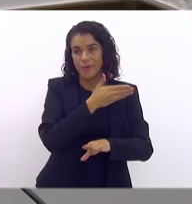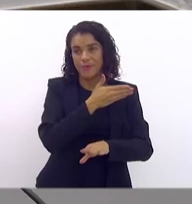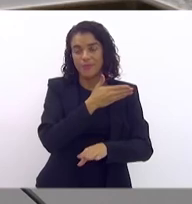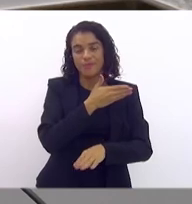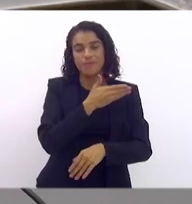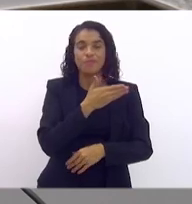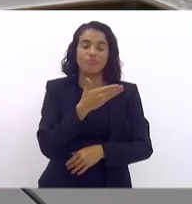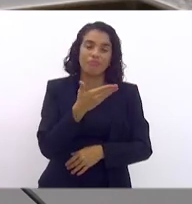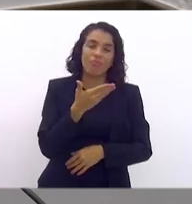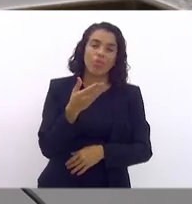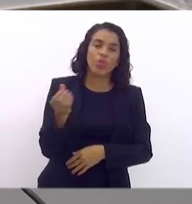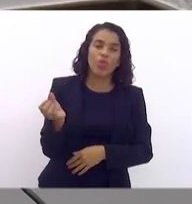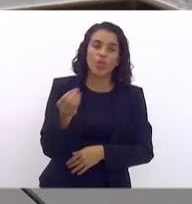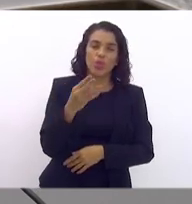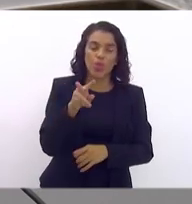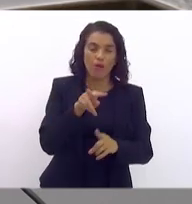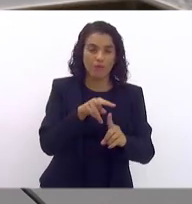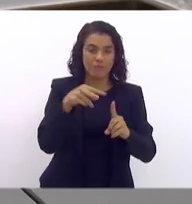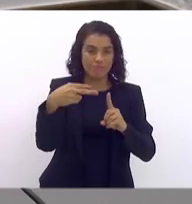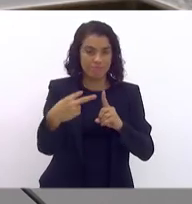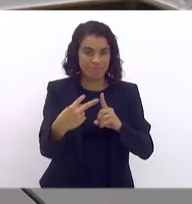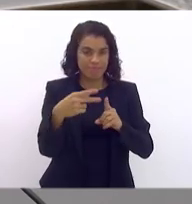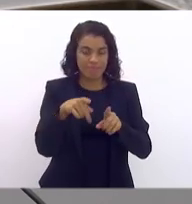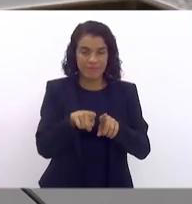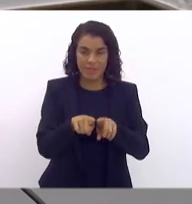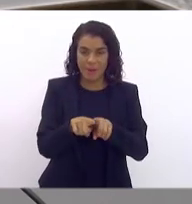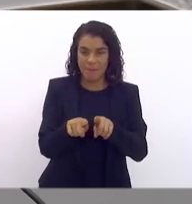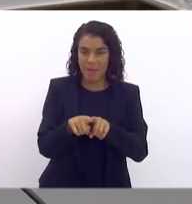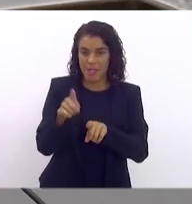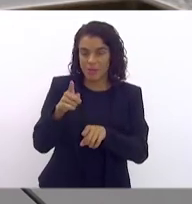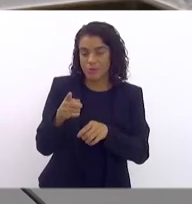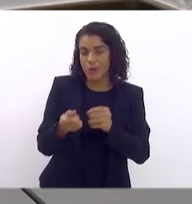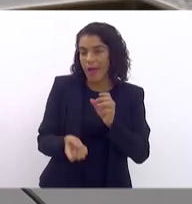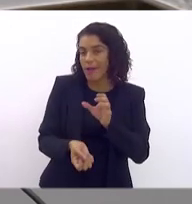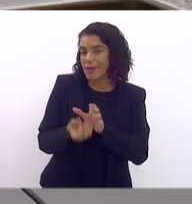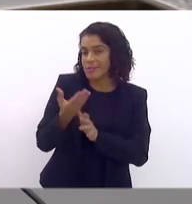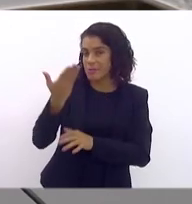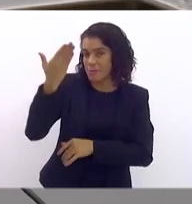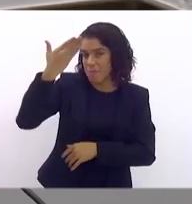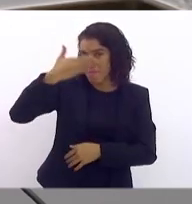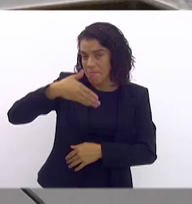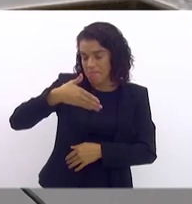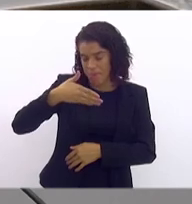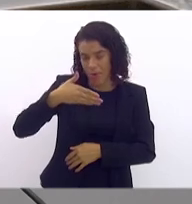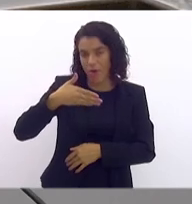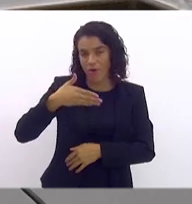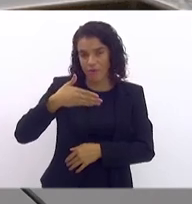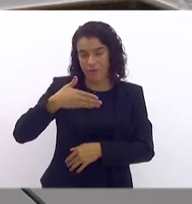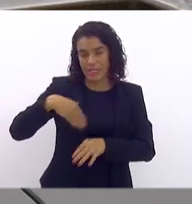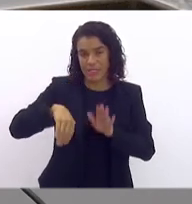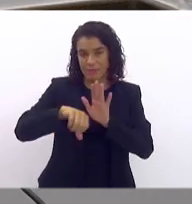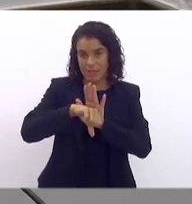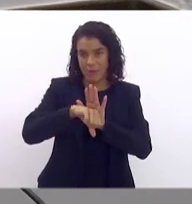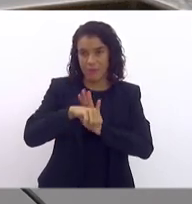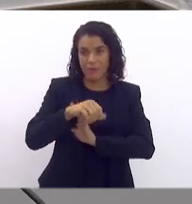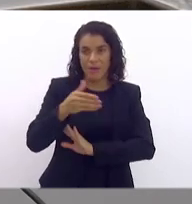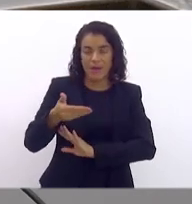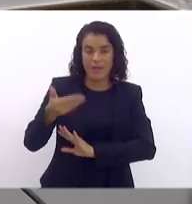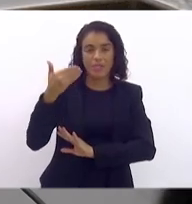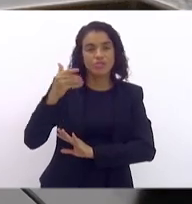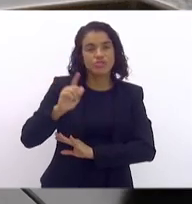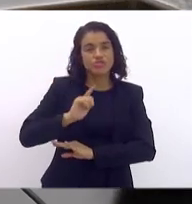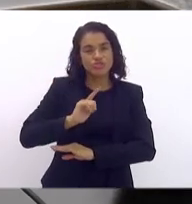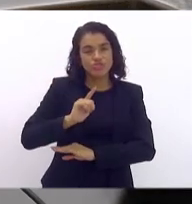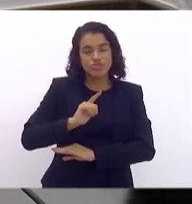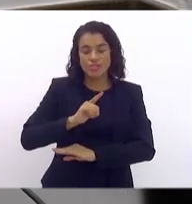introdução de uma nova perspectivas Quanto a essa produção probatória na Polícia Civil nós tínhamos um cenário